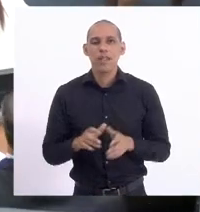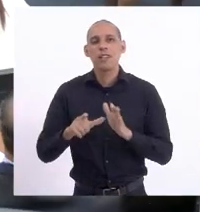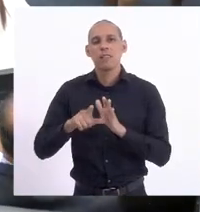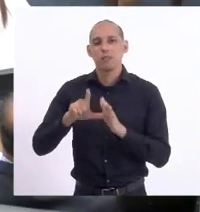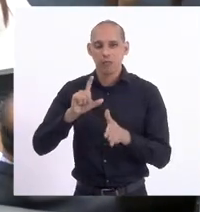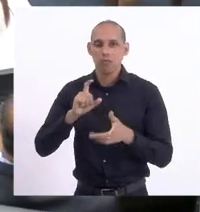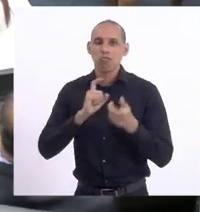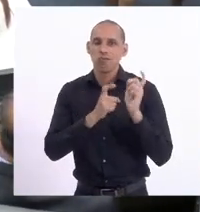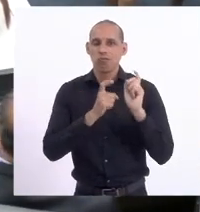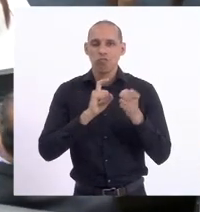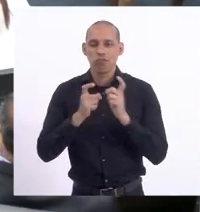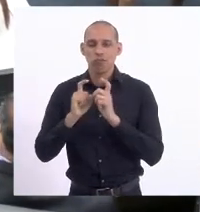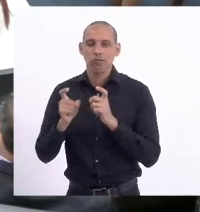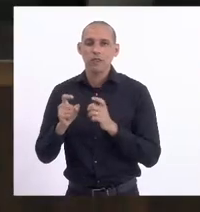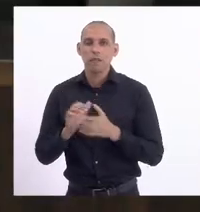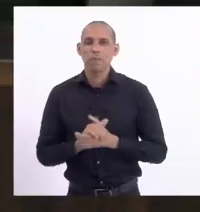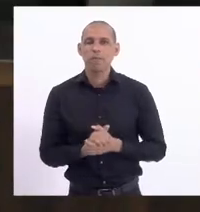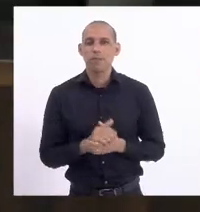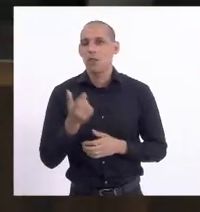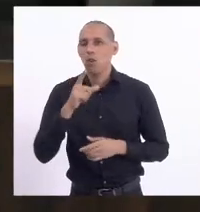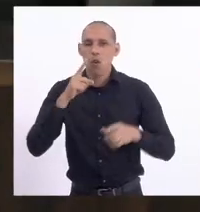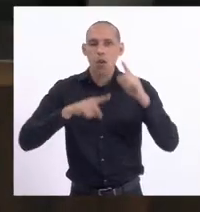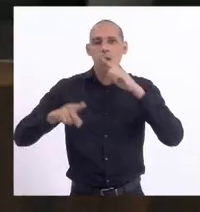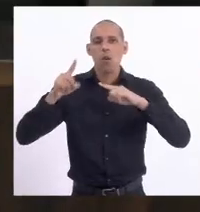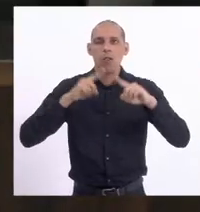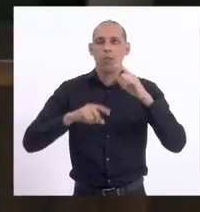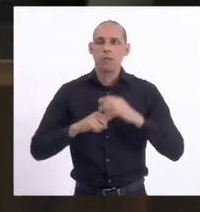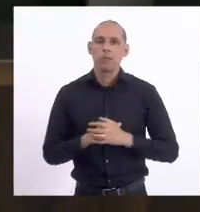Antecipadas as sessões. Mas por outra ordem,